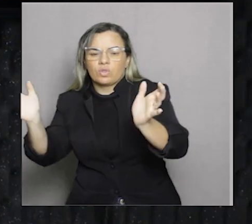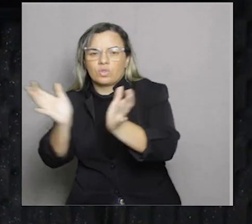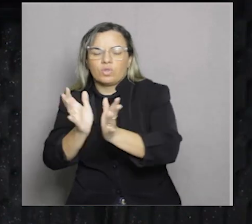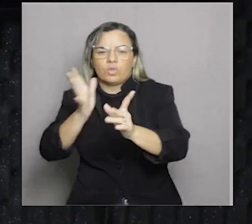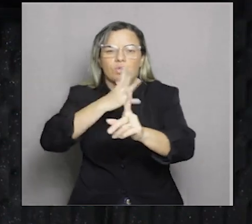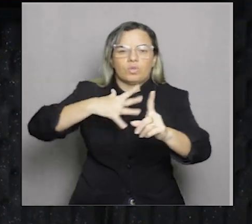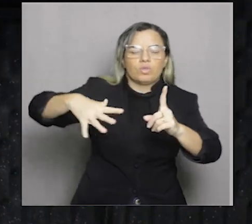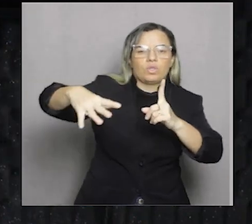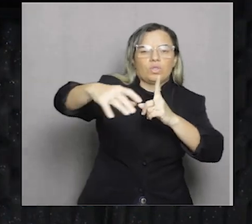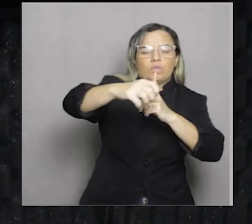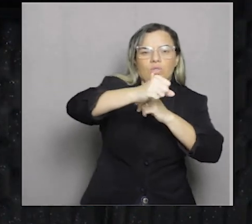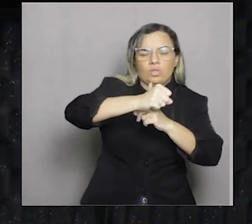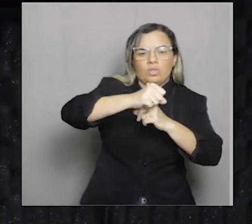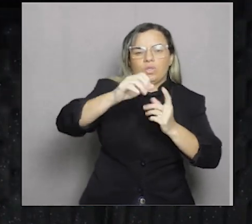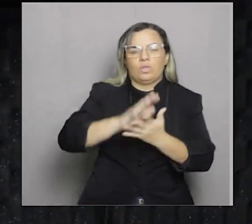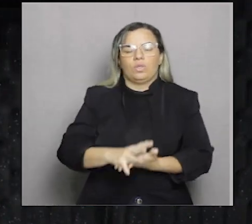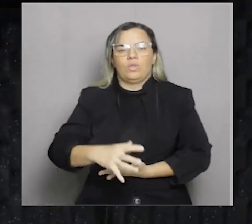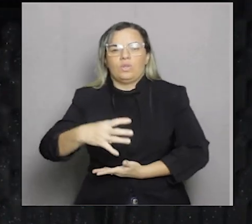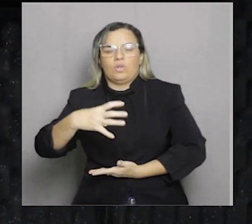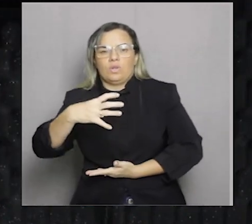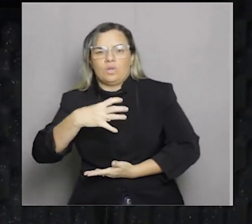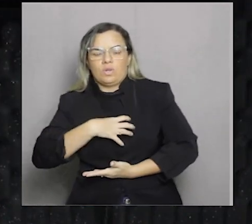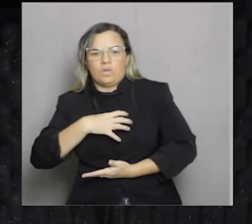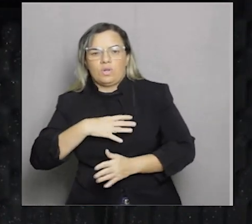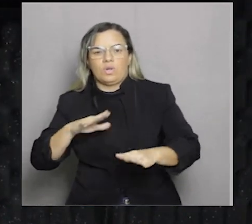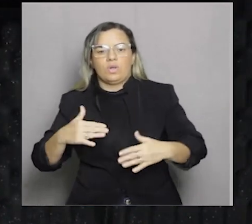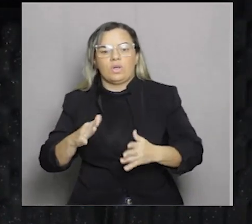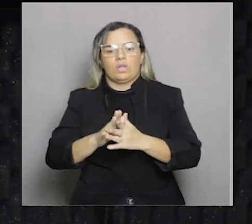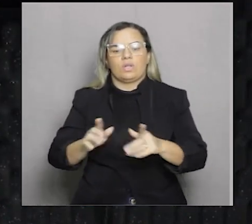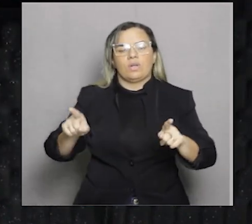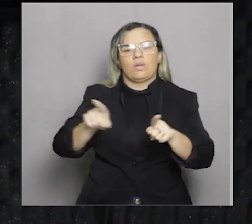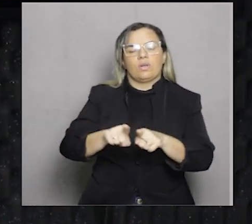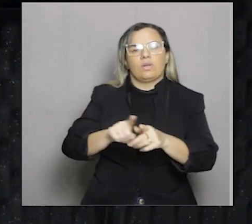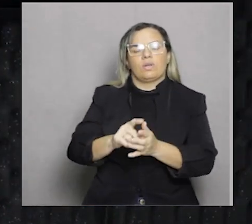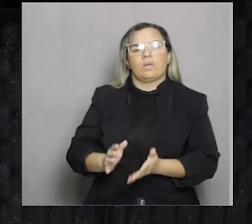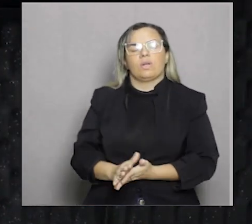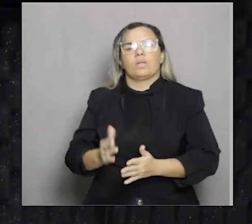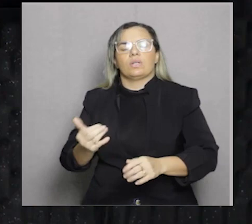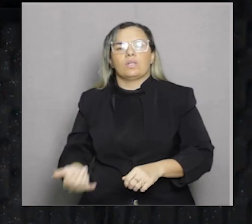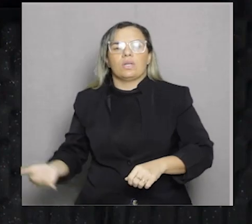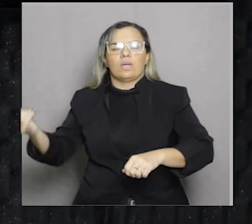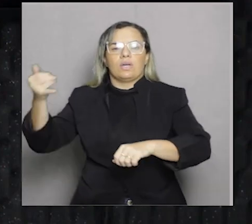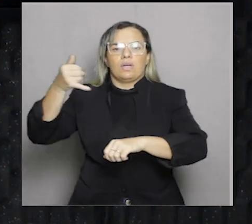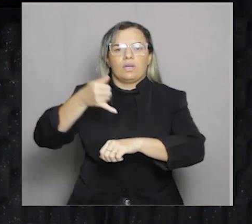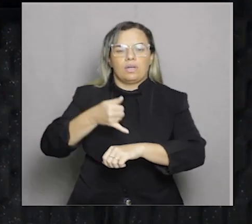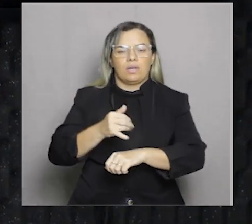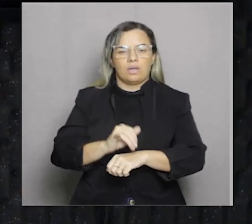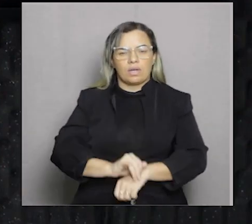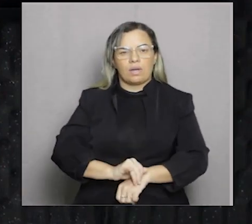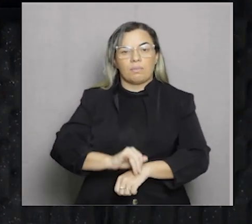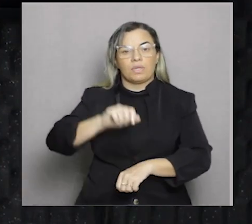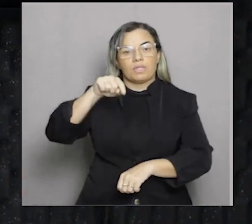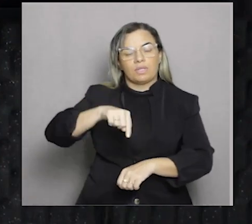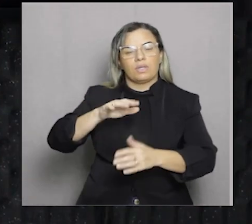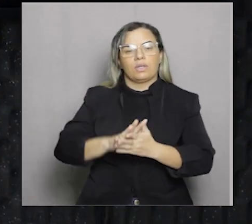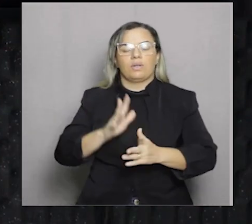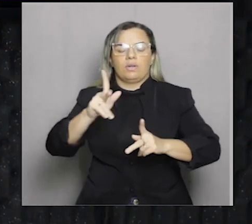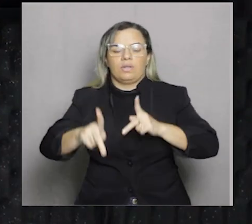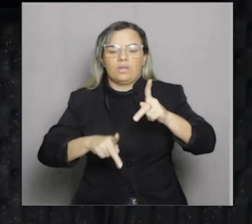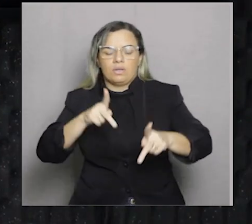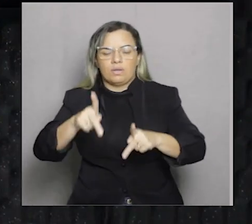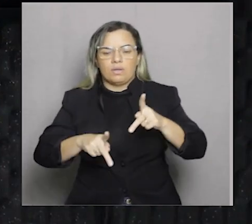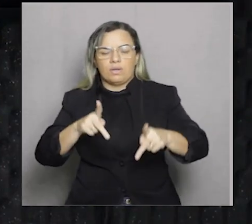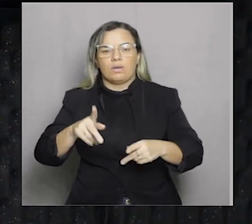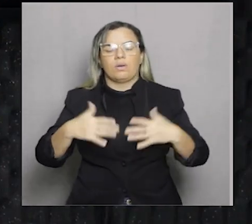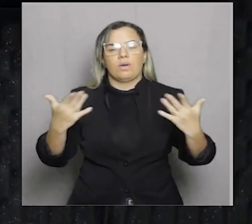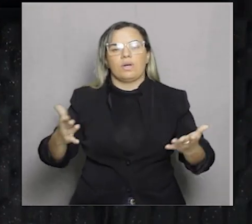sociedade baiana, ali em Salvador, esse movimento ele acaba se popularizando. Ele vai